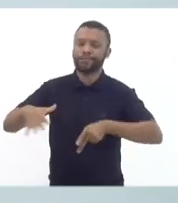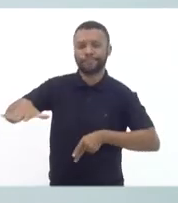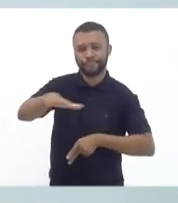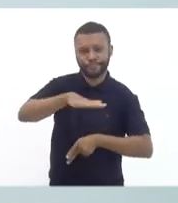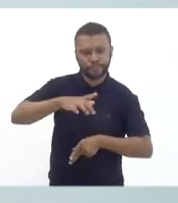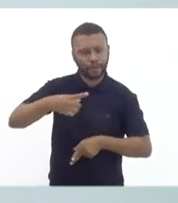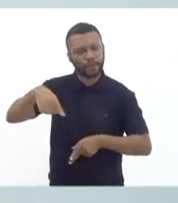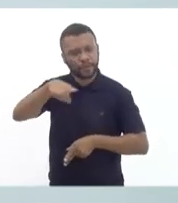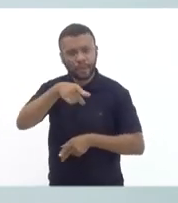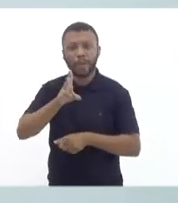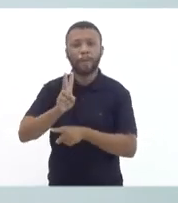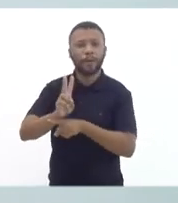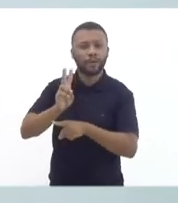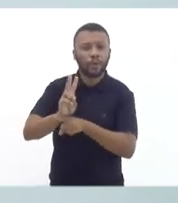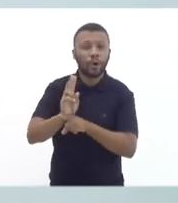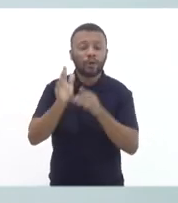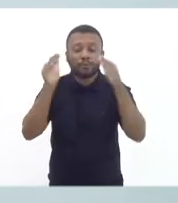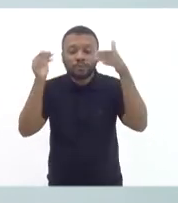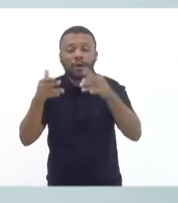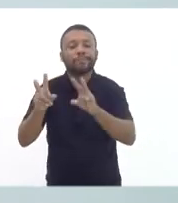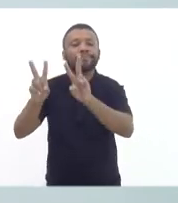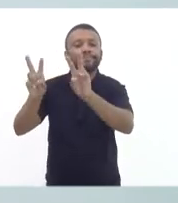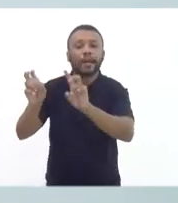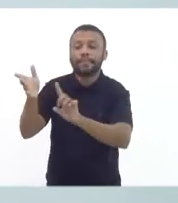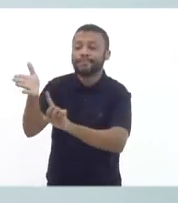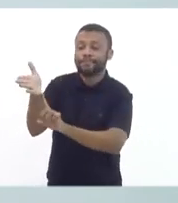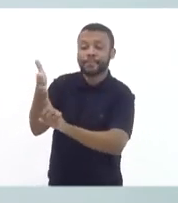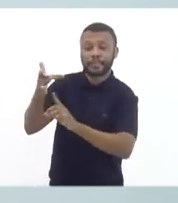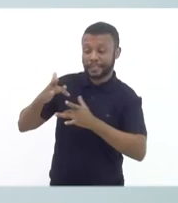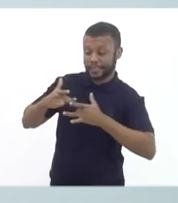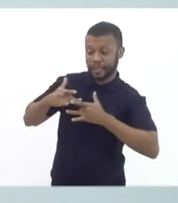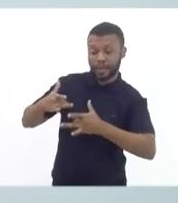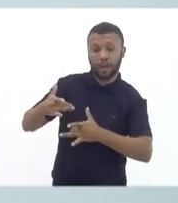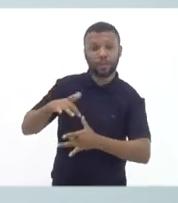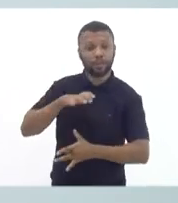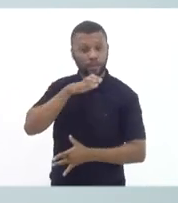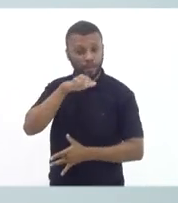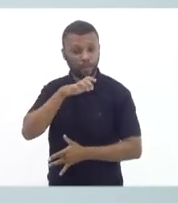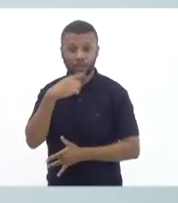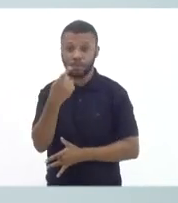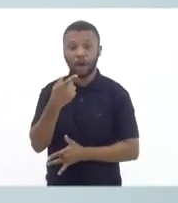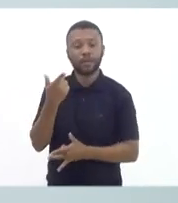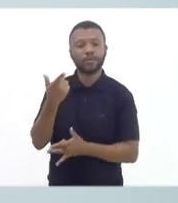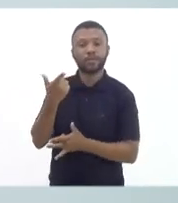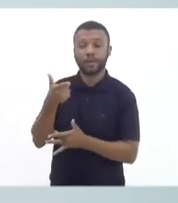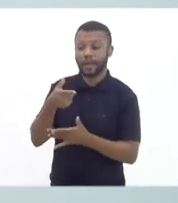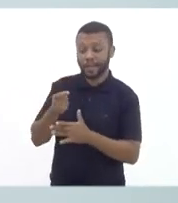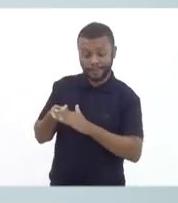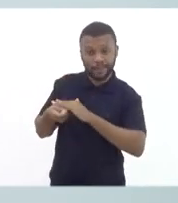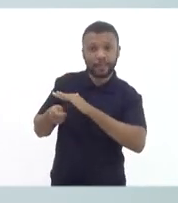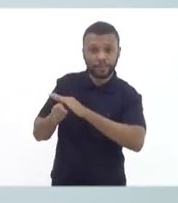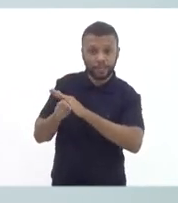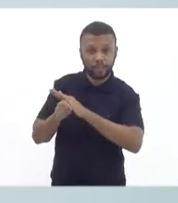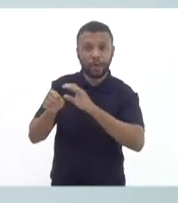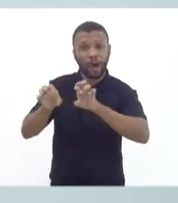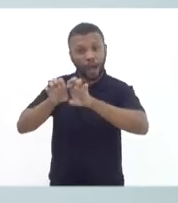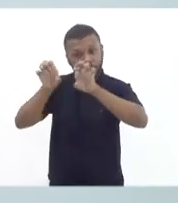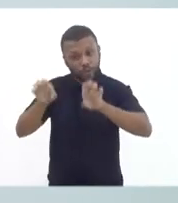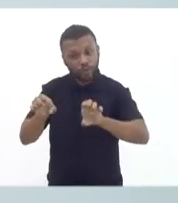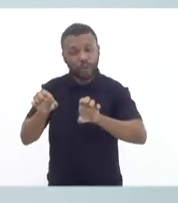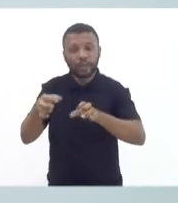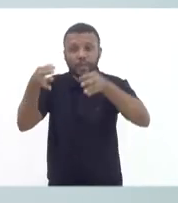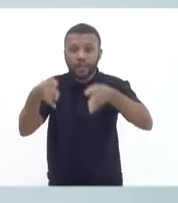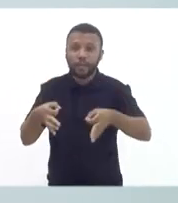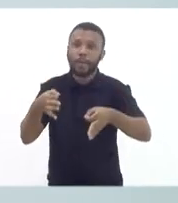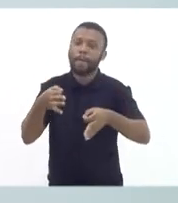vocês que todos nós, né, pagamos o salário disso aqui, da estrutura disso aqui, exatamente é para fazer